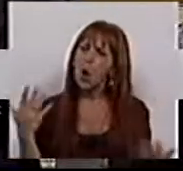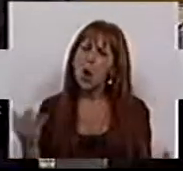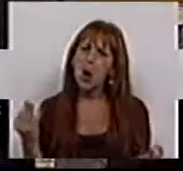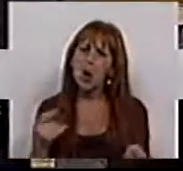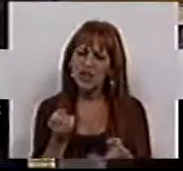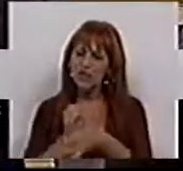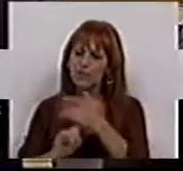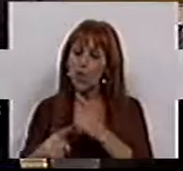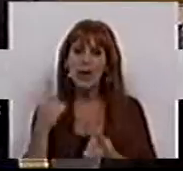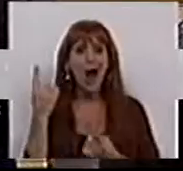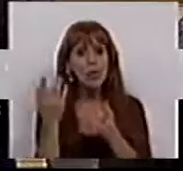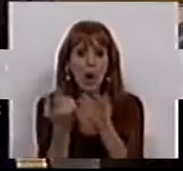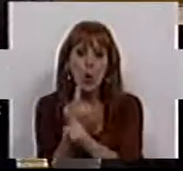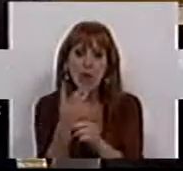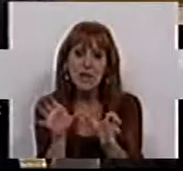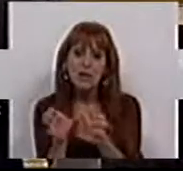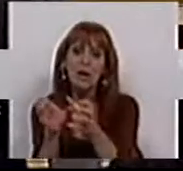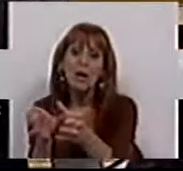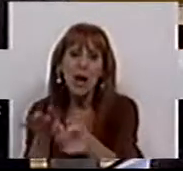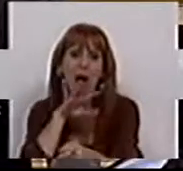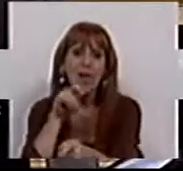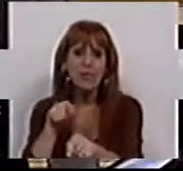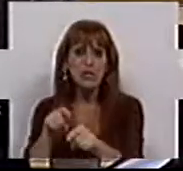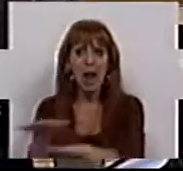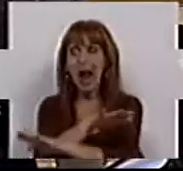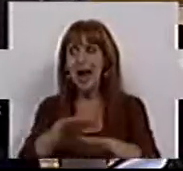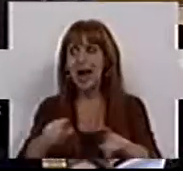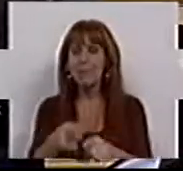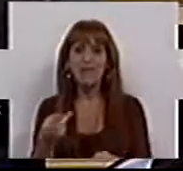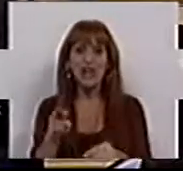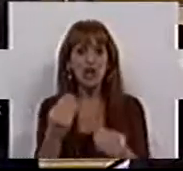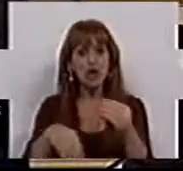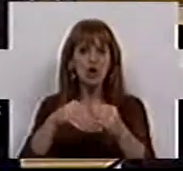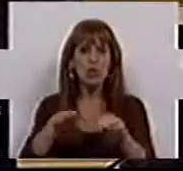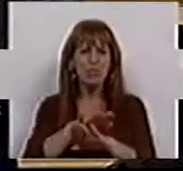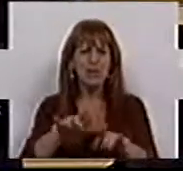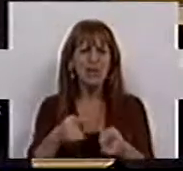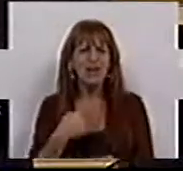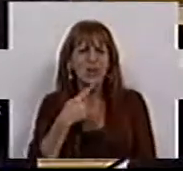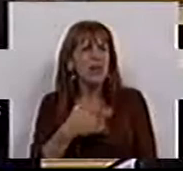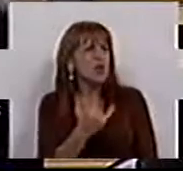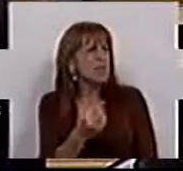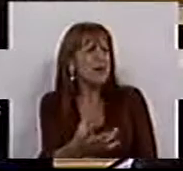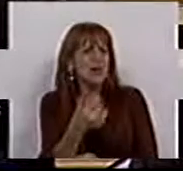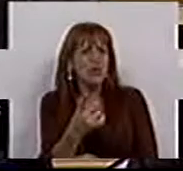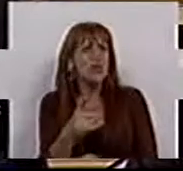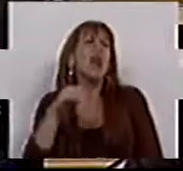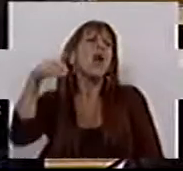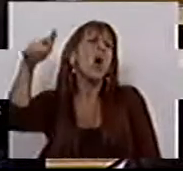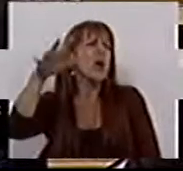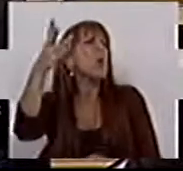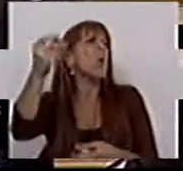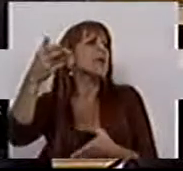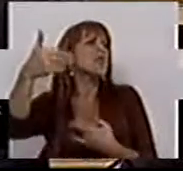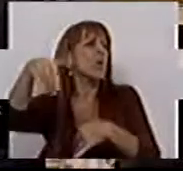facto, devolver alguma coisa às famílias, acabava com a sobretaxa. Não é dizer-se que em 2016 logo se faz